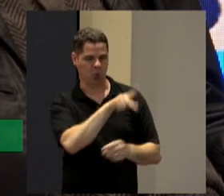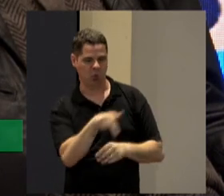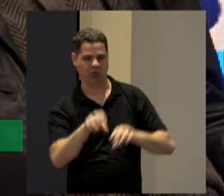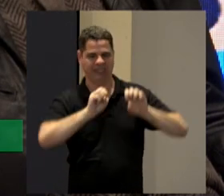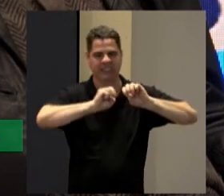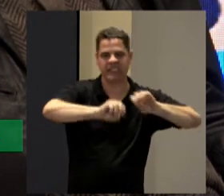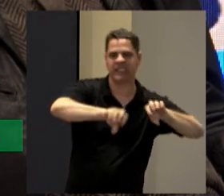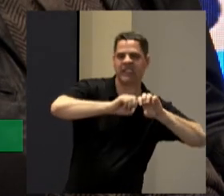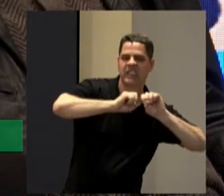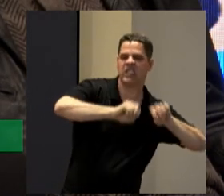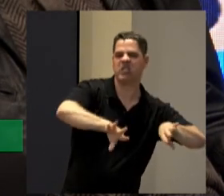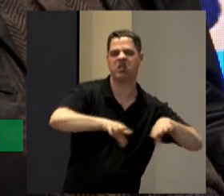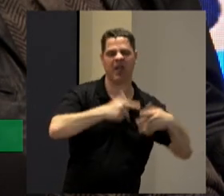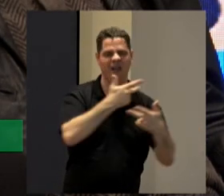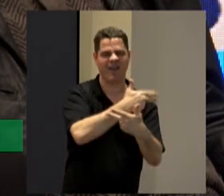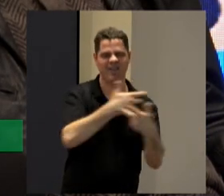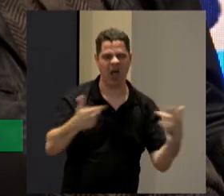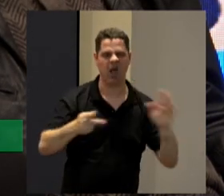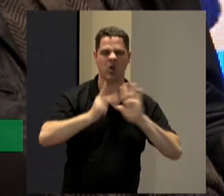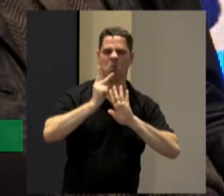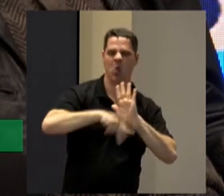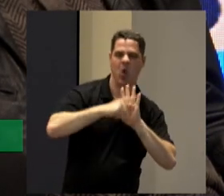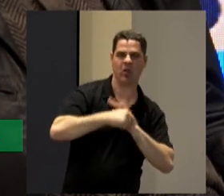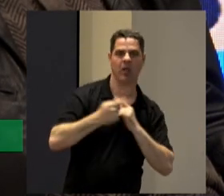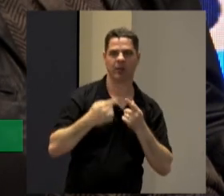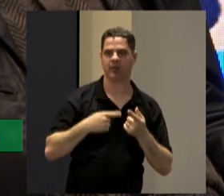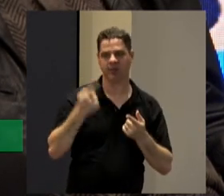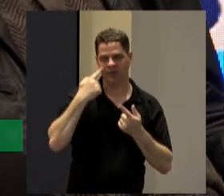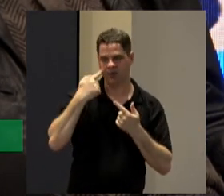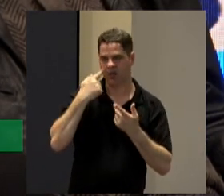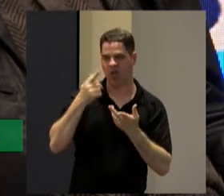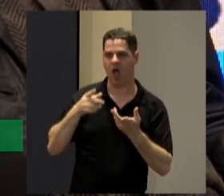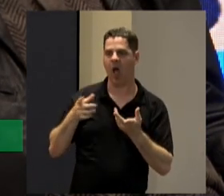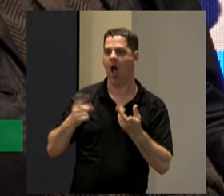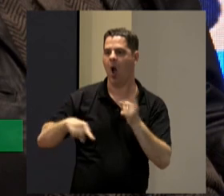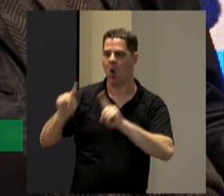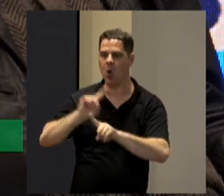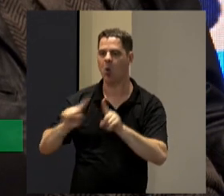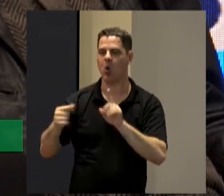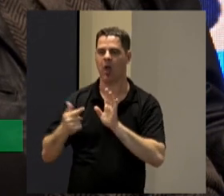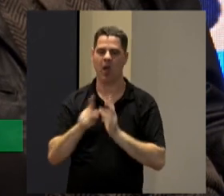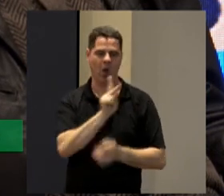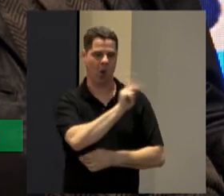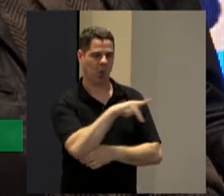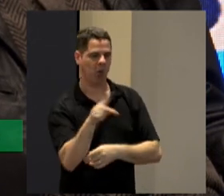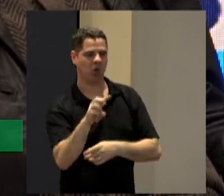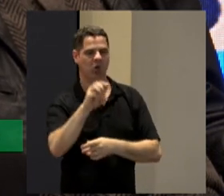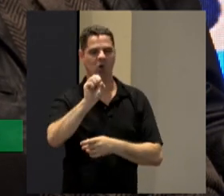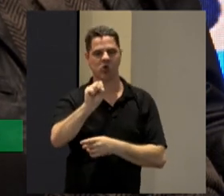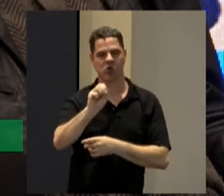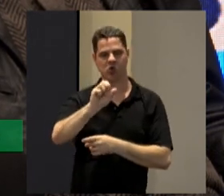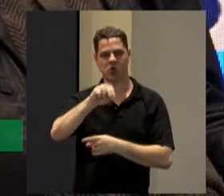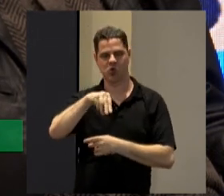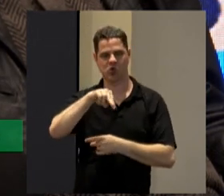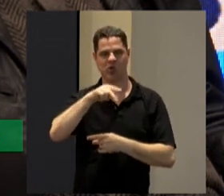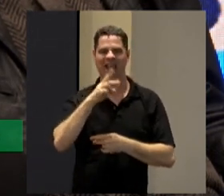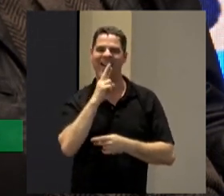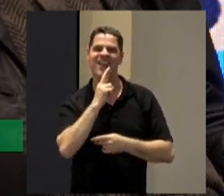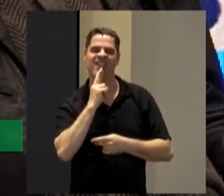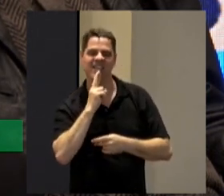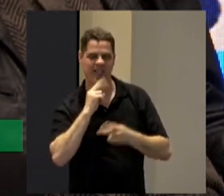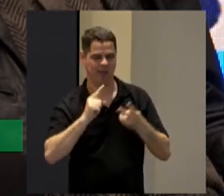professores, através de inspirações que nós temos aqui, como a professora Sônia, nós temos a Ana